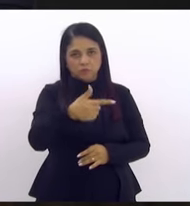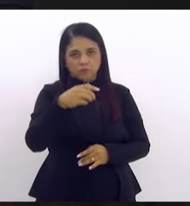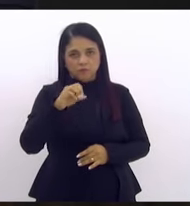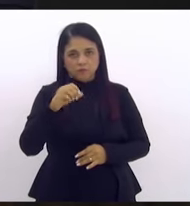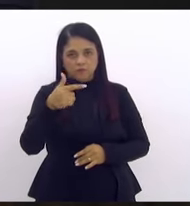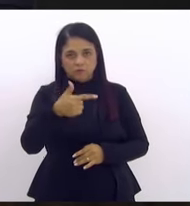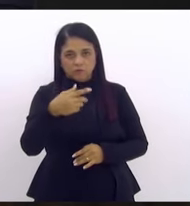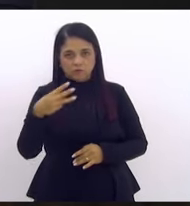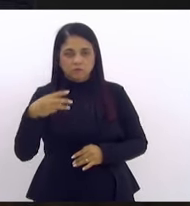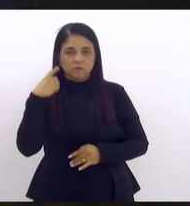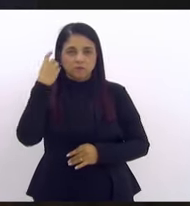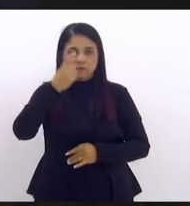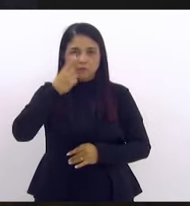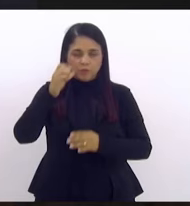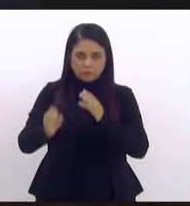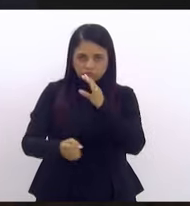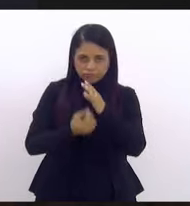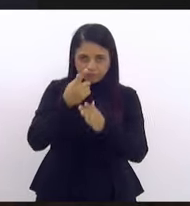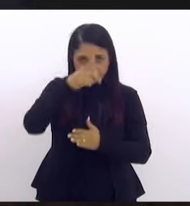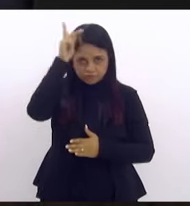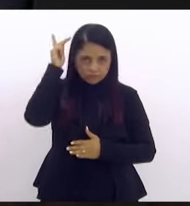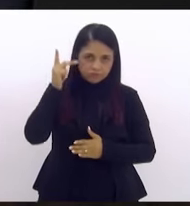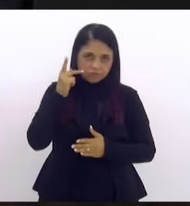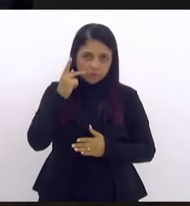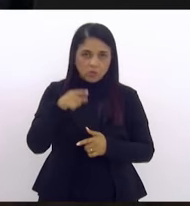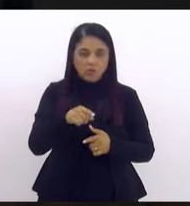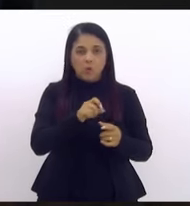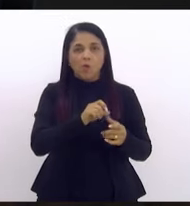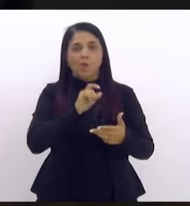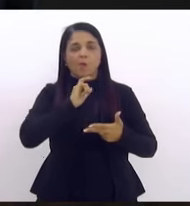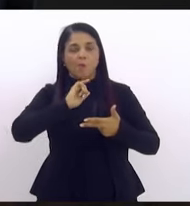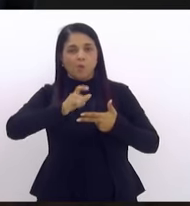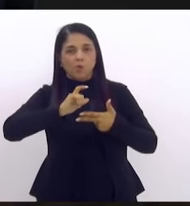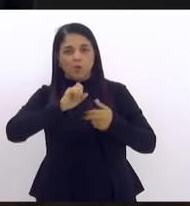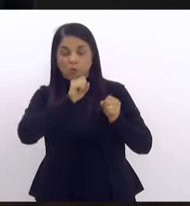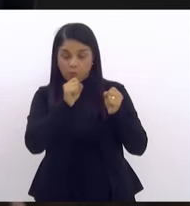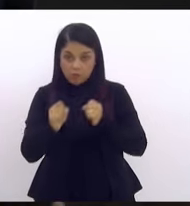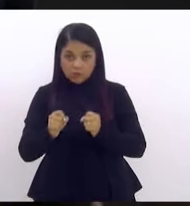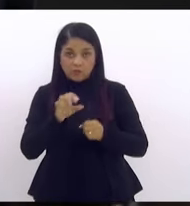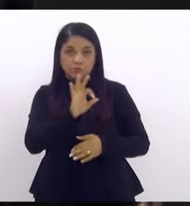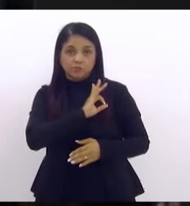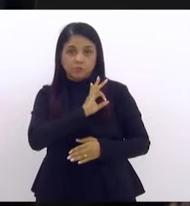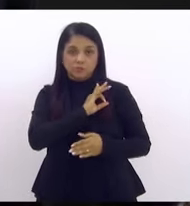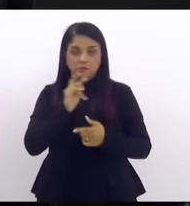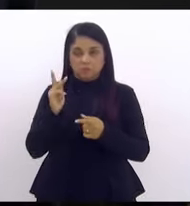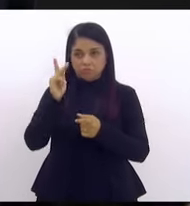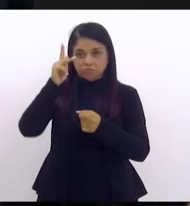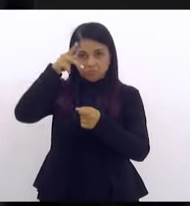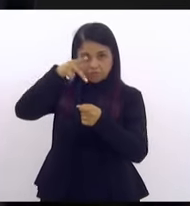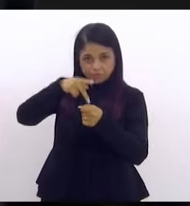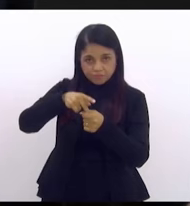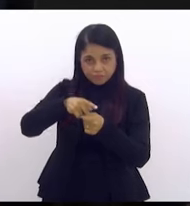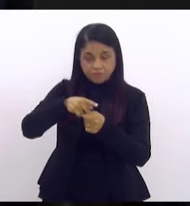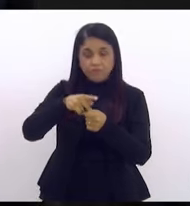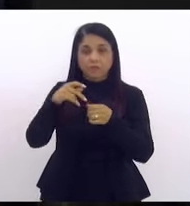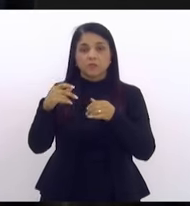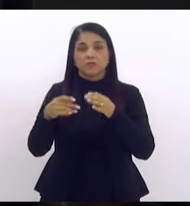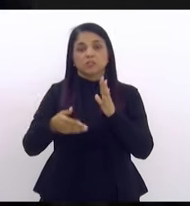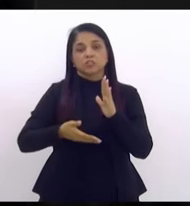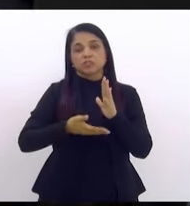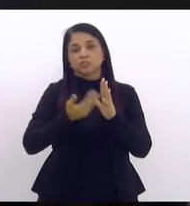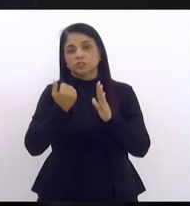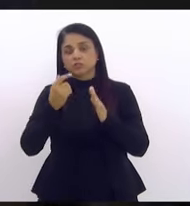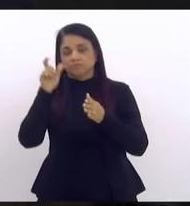1473/2023, de autoria do deputado Luiz Paulo, que dispõe sobre o poder de polícia sobre a atividade petrolífera e institui a taxa